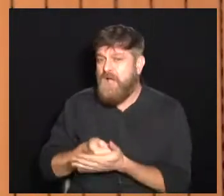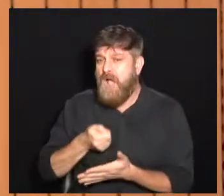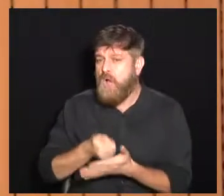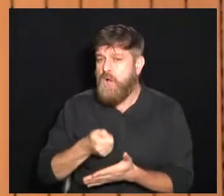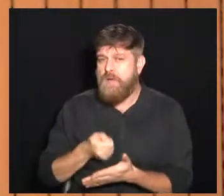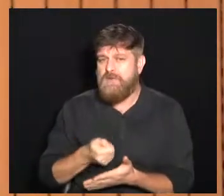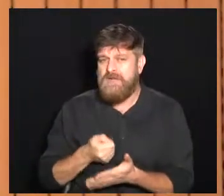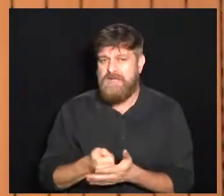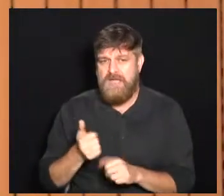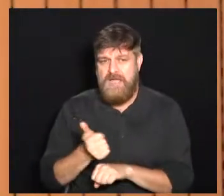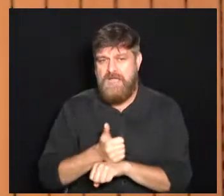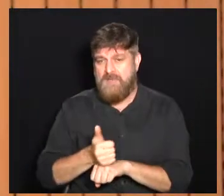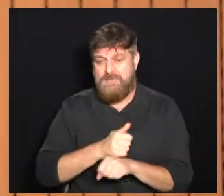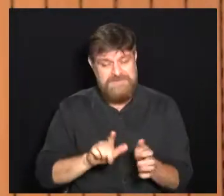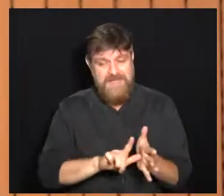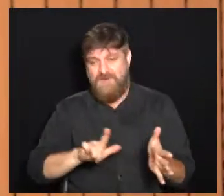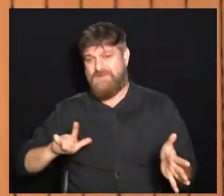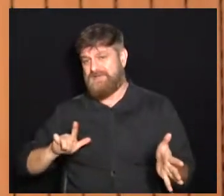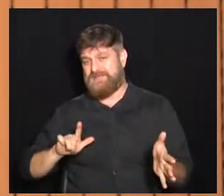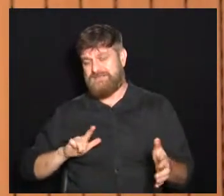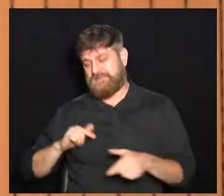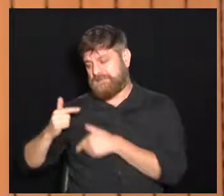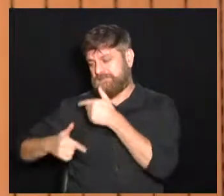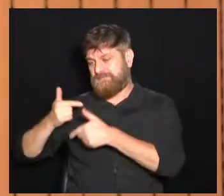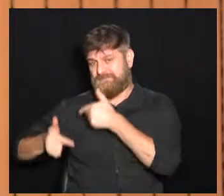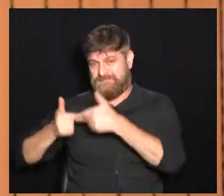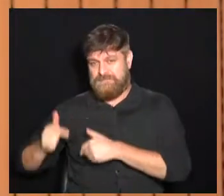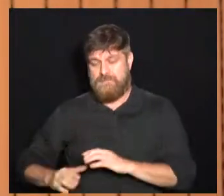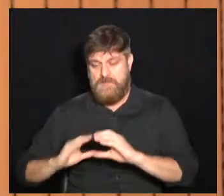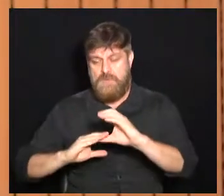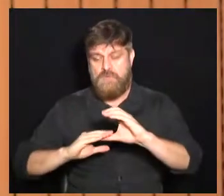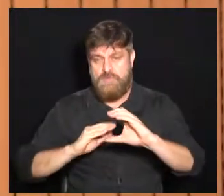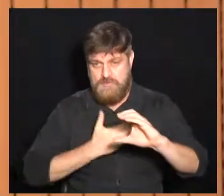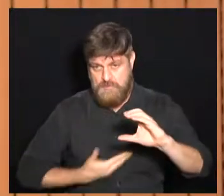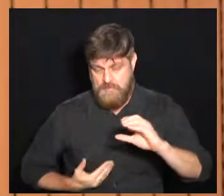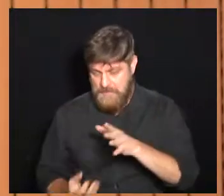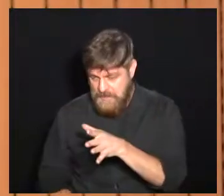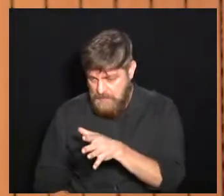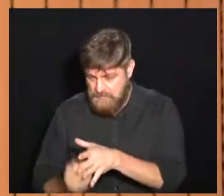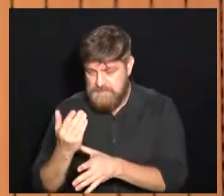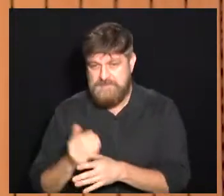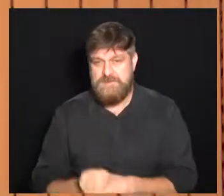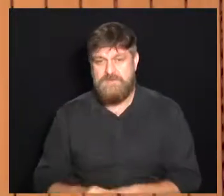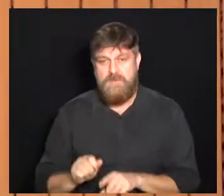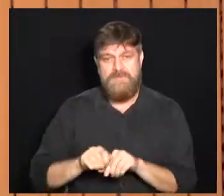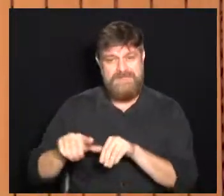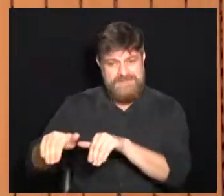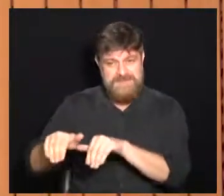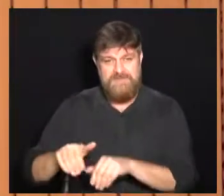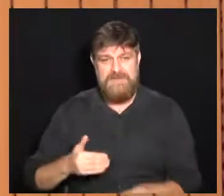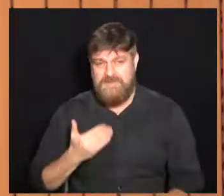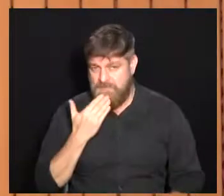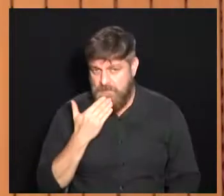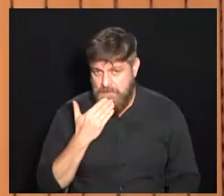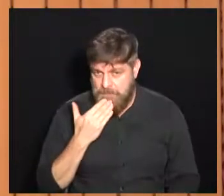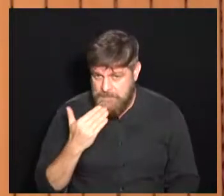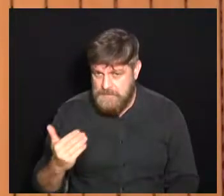esses profissionais a assumirem antes. Então, o concurso foi realizado, o concurso foi